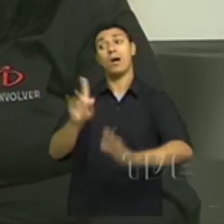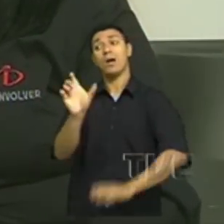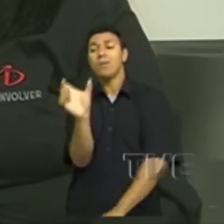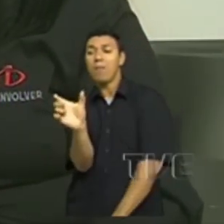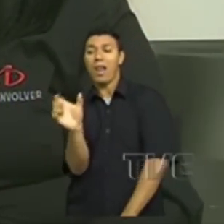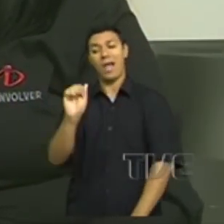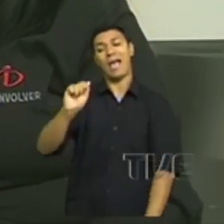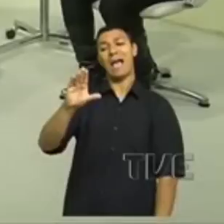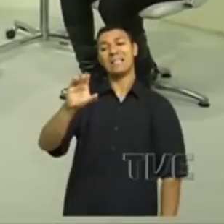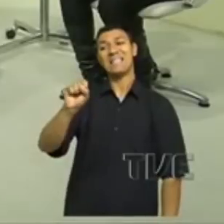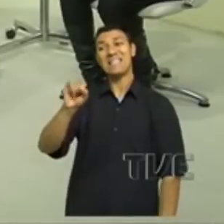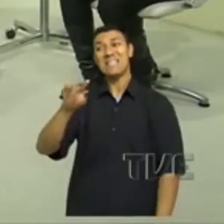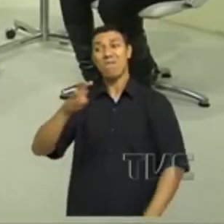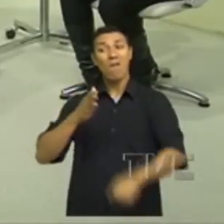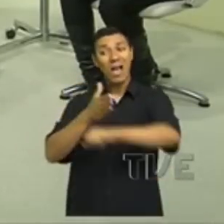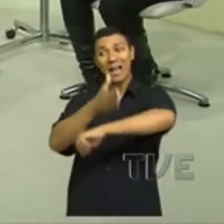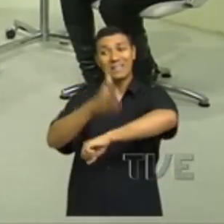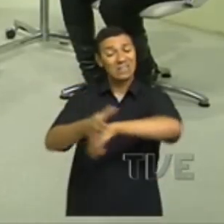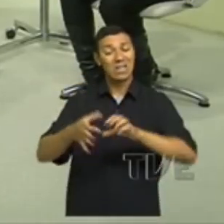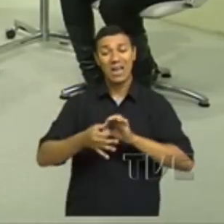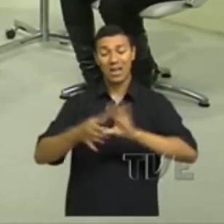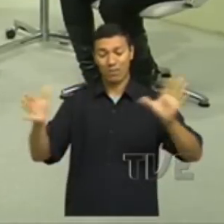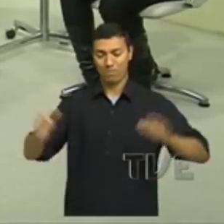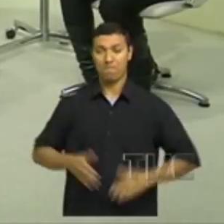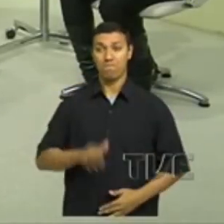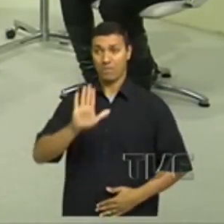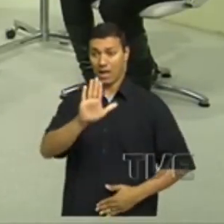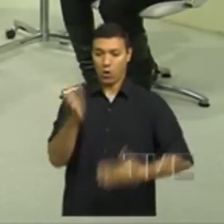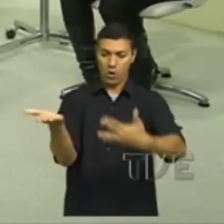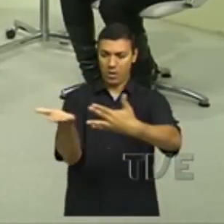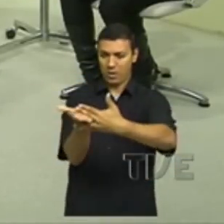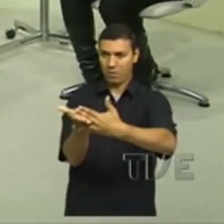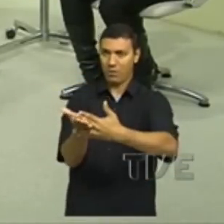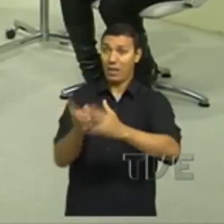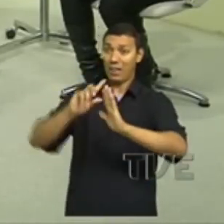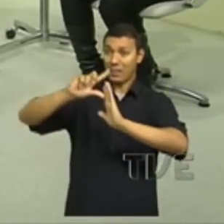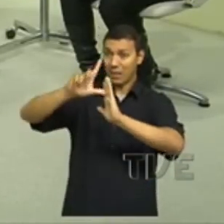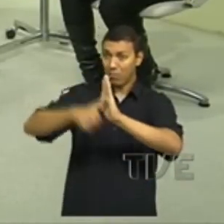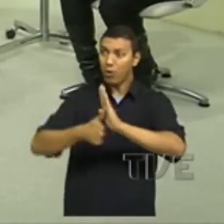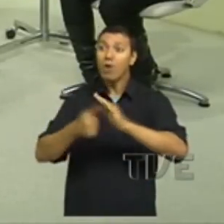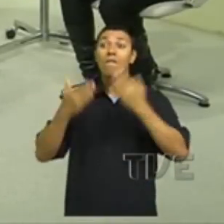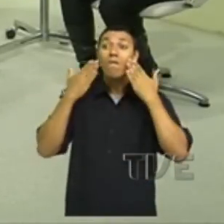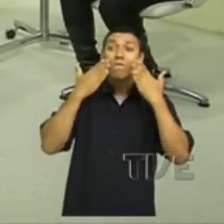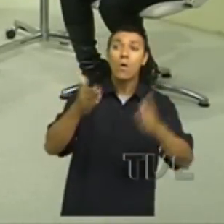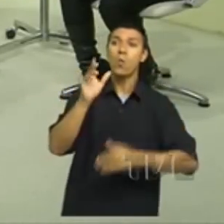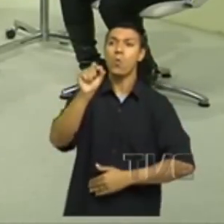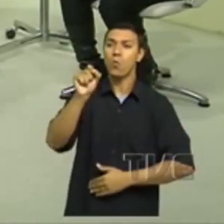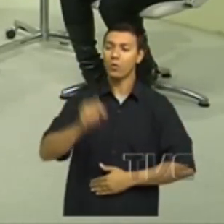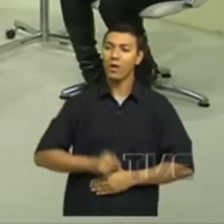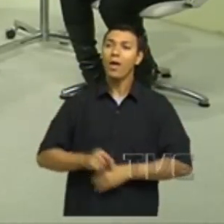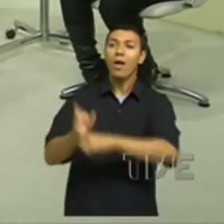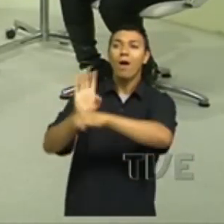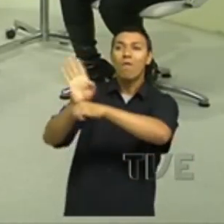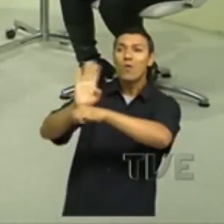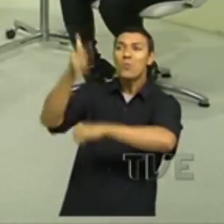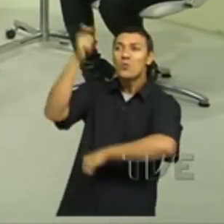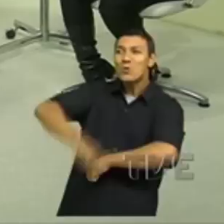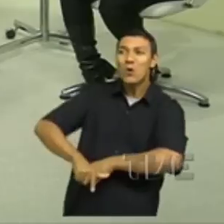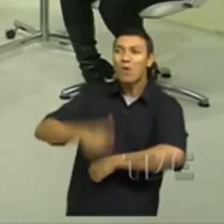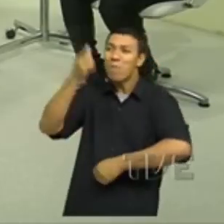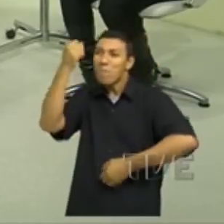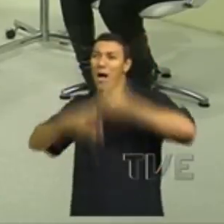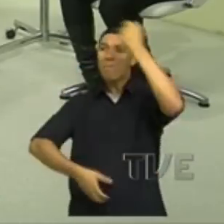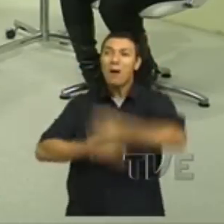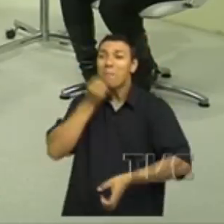Tá certo. O Cidadania Agora vai fazer um breve intervalo, mas antes nós vamos conferir mais um vídeo de um depoimento de uma pessoa que